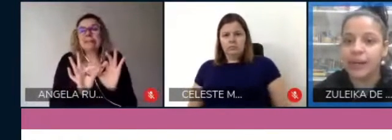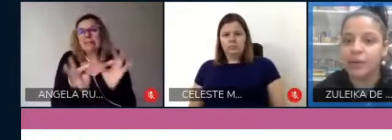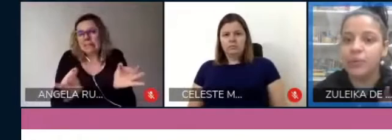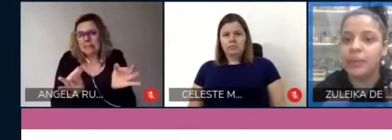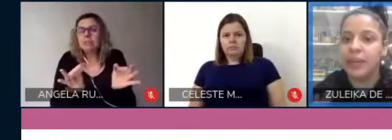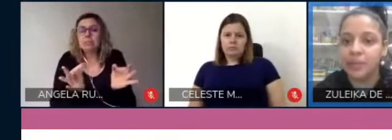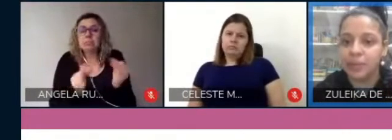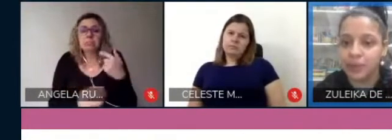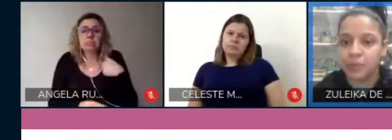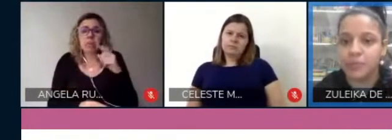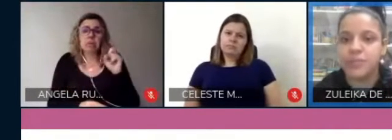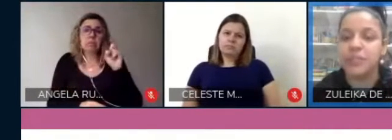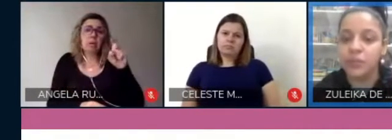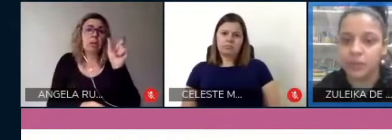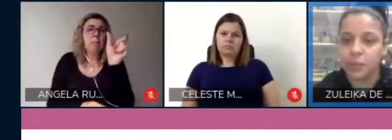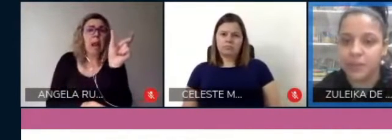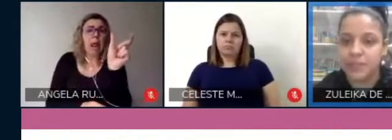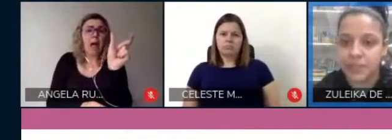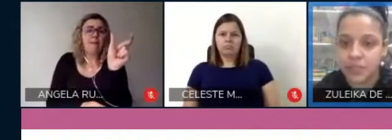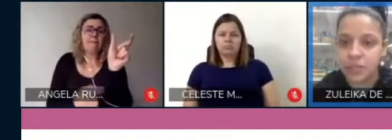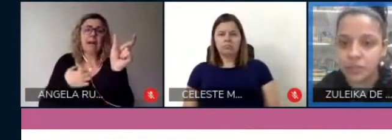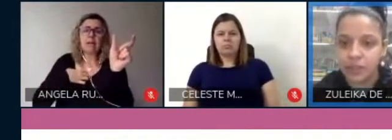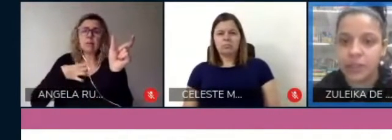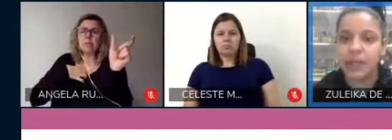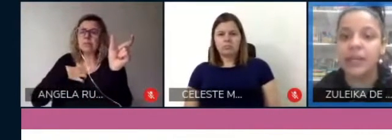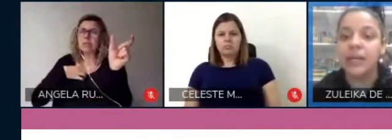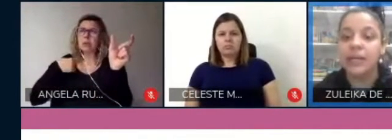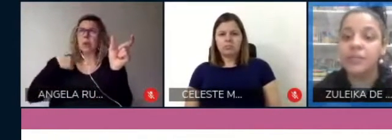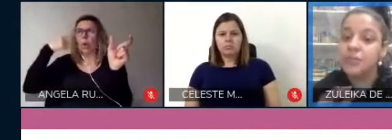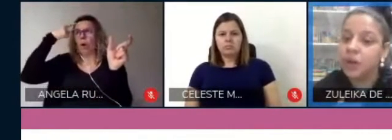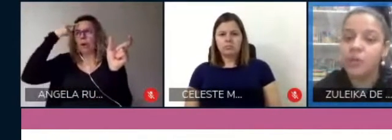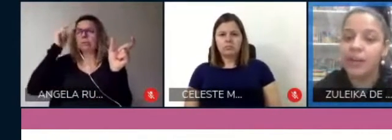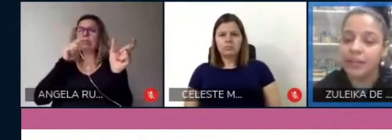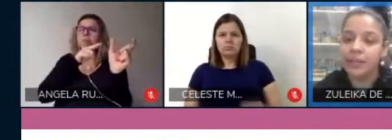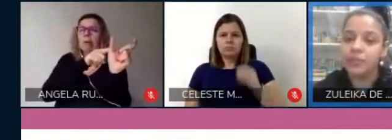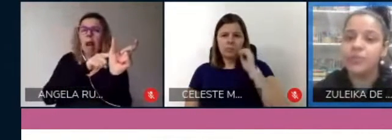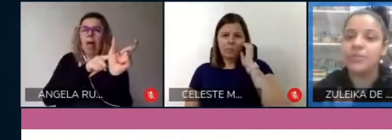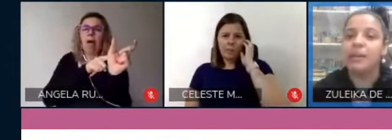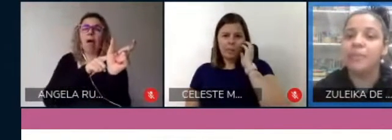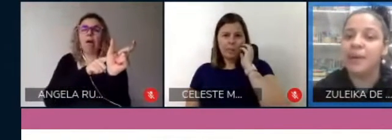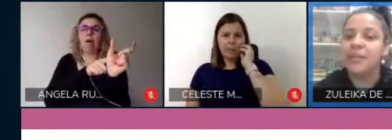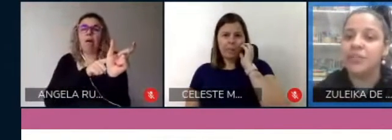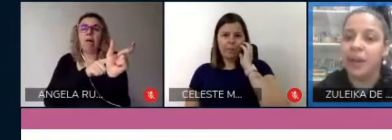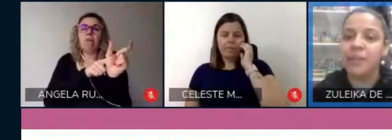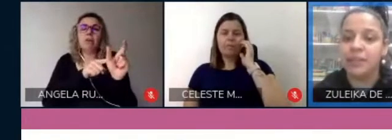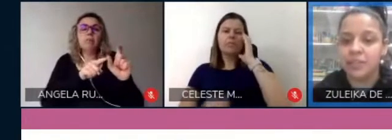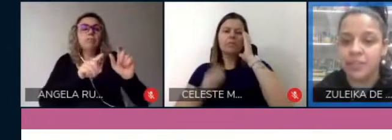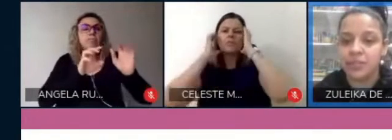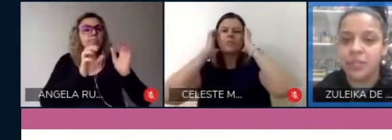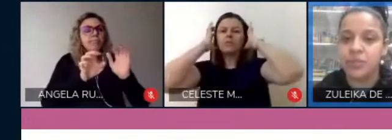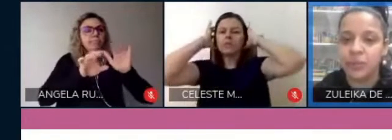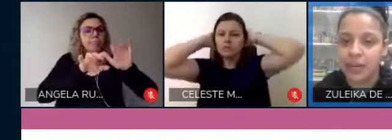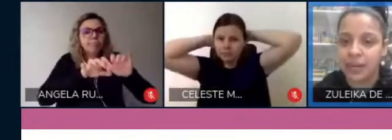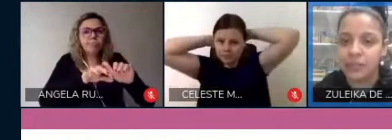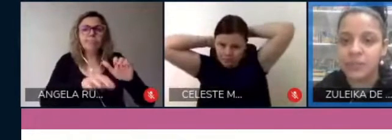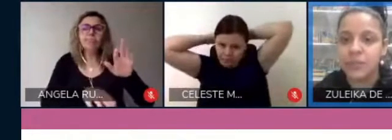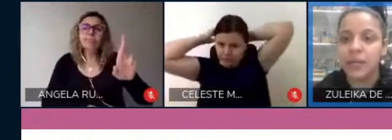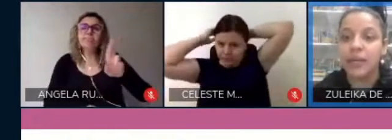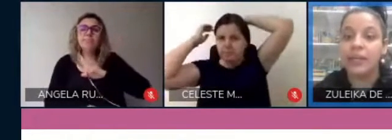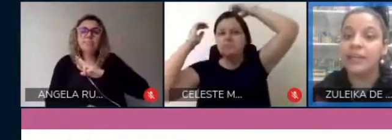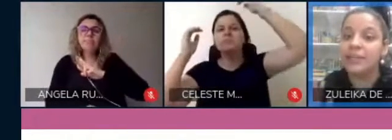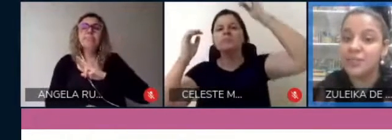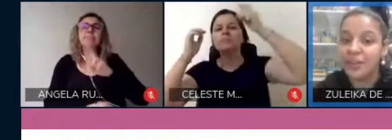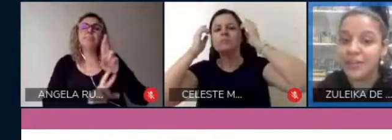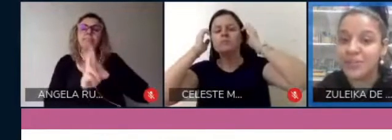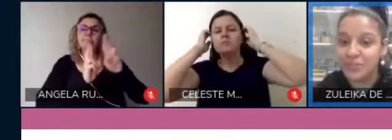posso colocar o termo que eu sinto que eu preciso, né? Jogo ali, o Sabe Mais vai me trazer os